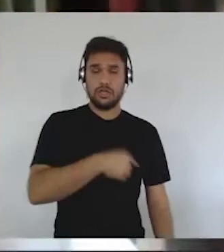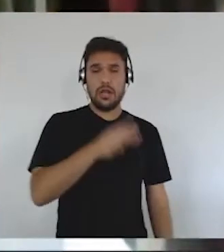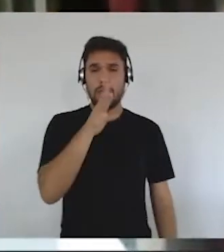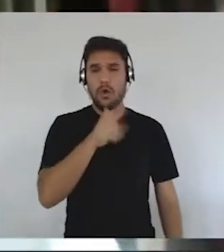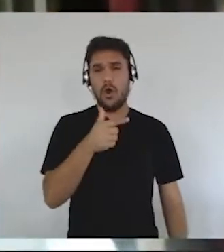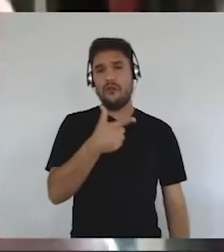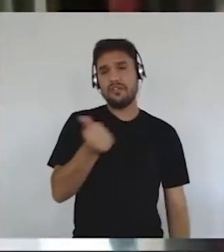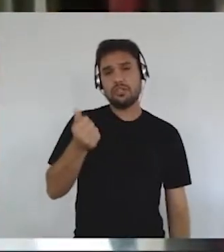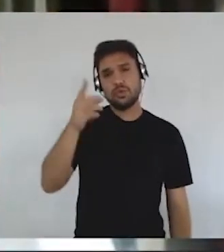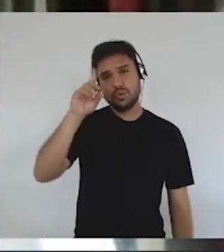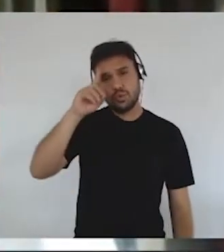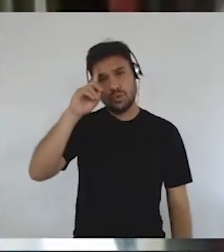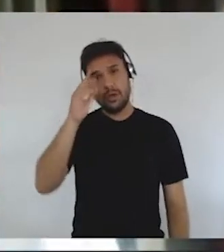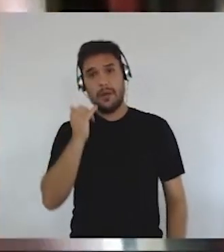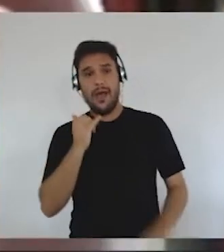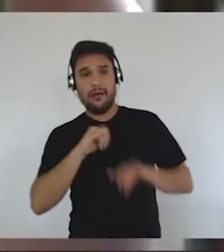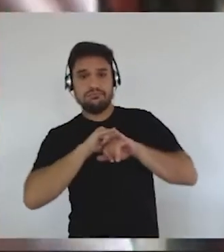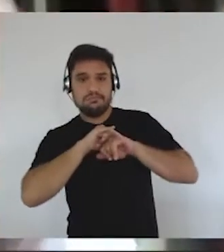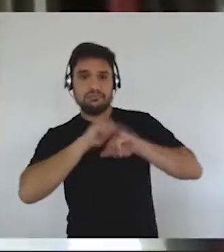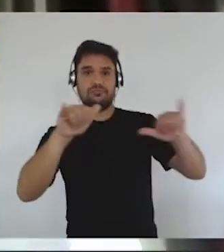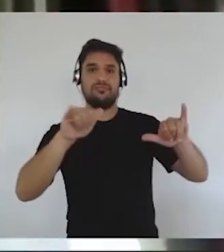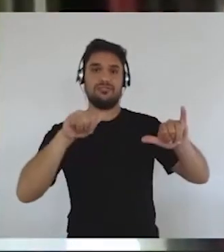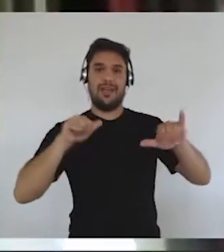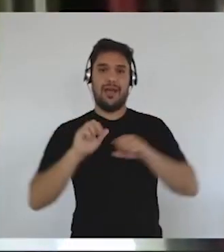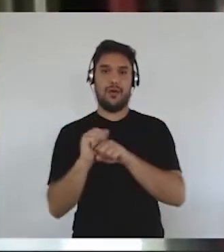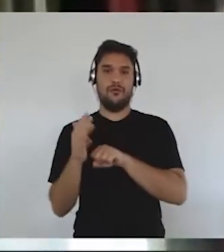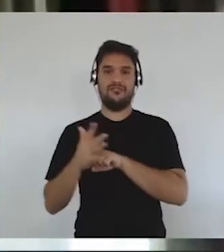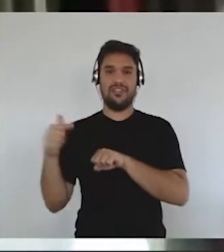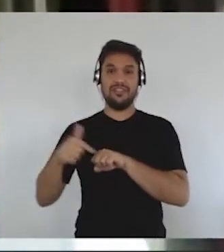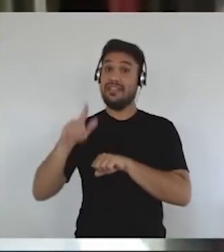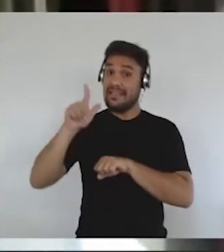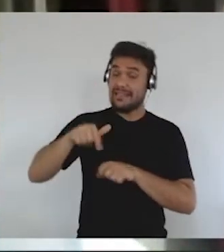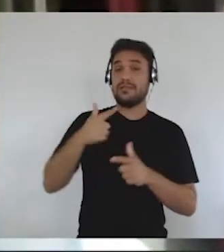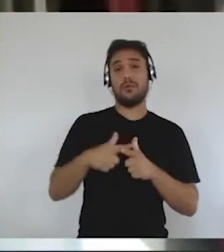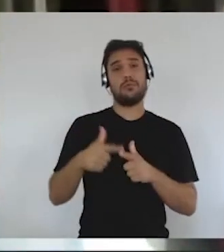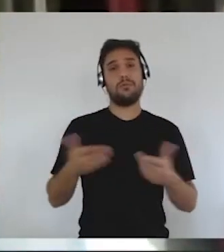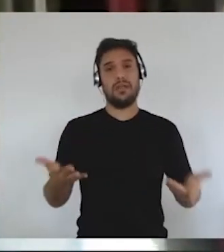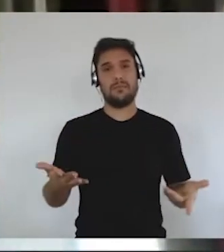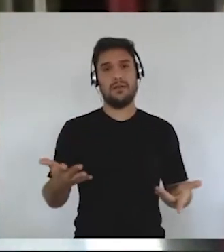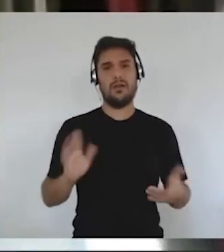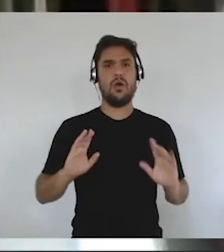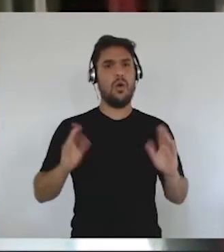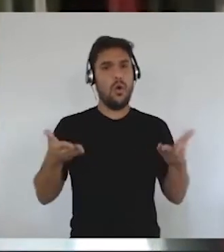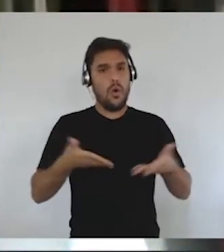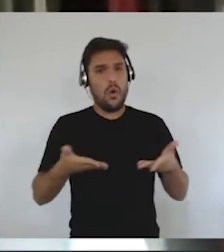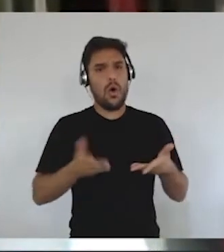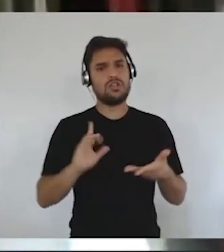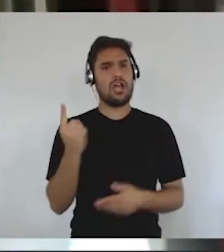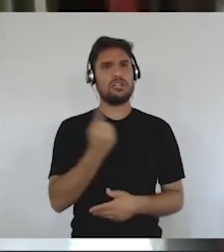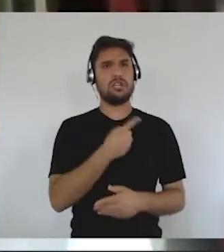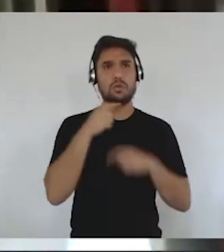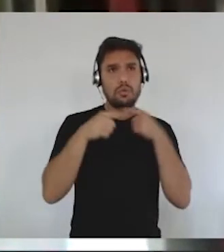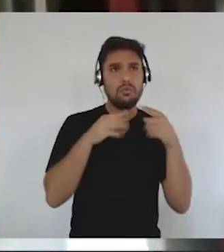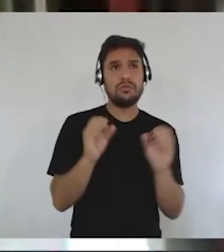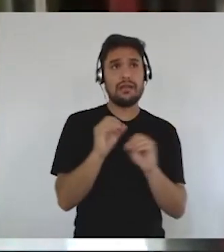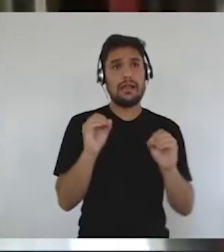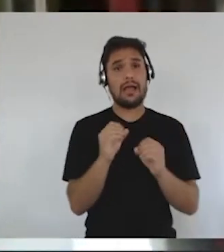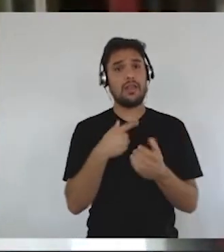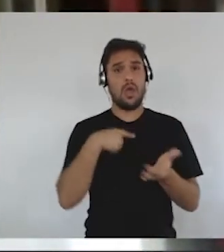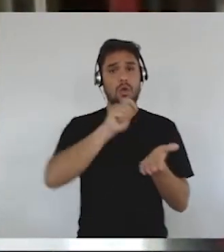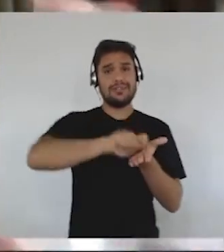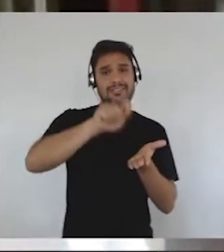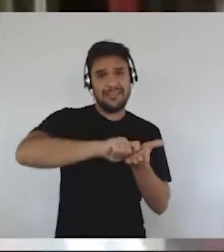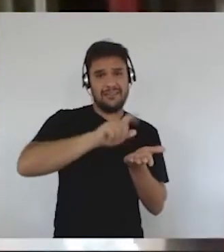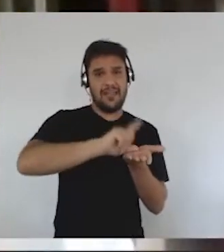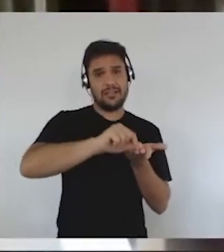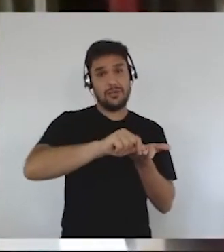21 dias para avisar o mundo. Esse foi o problema. Então, hoje ninguém tem dúvida, eu acho que eu escrevi isso em primeira mão no Brasil, hoje